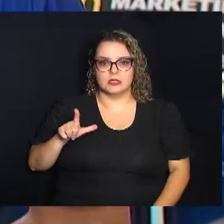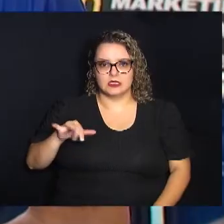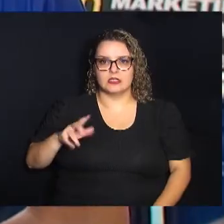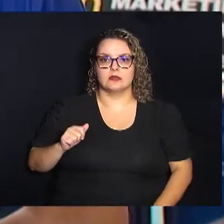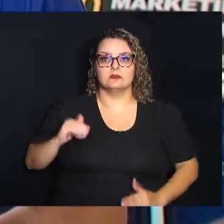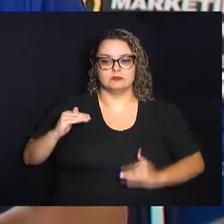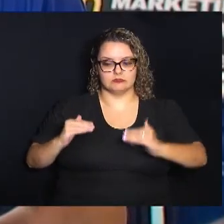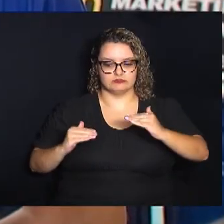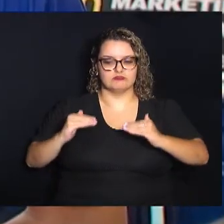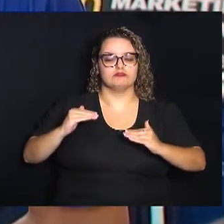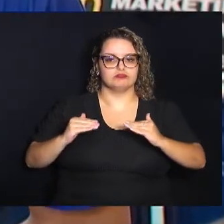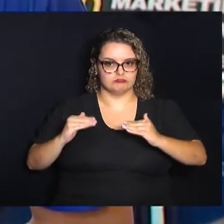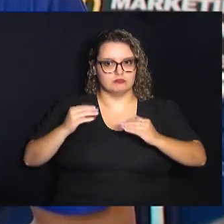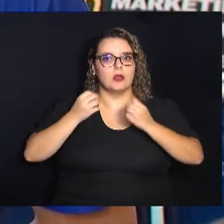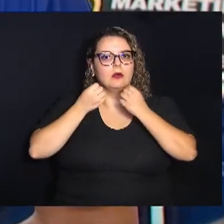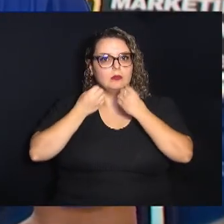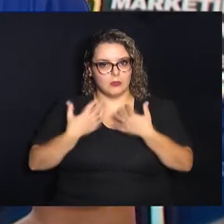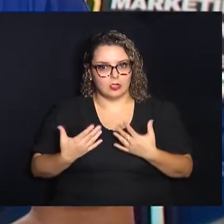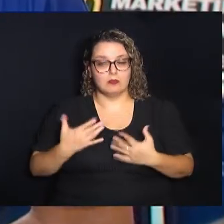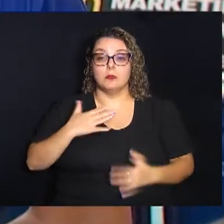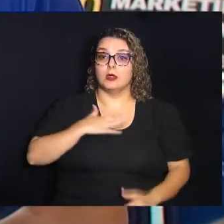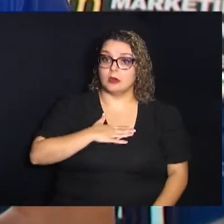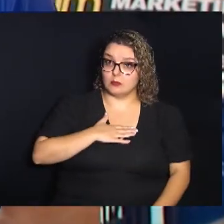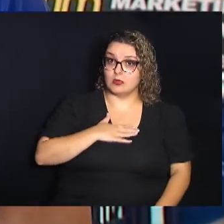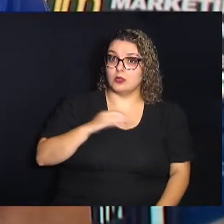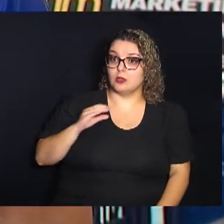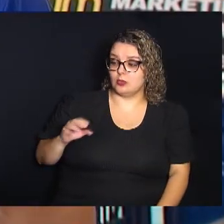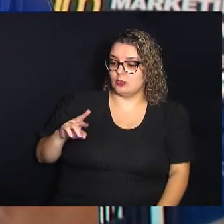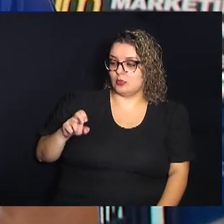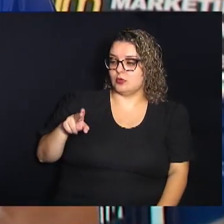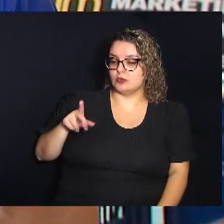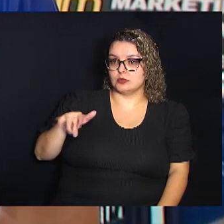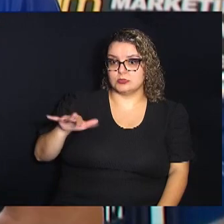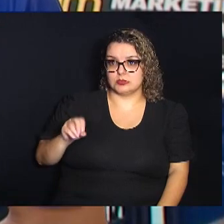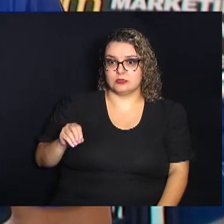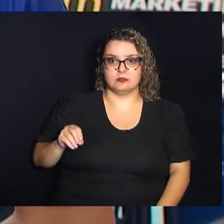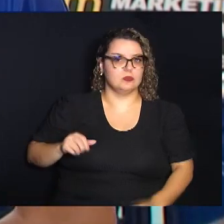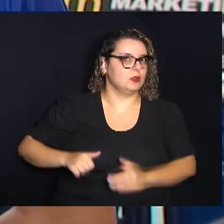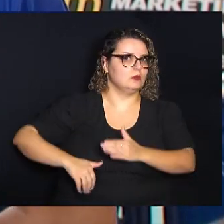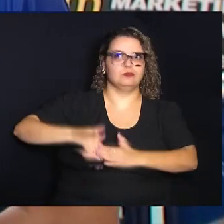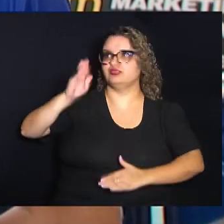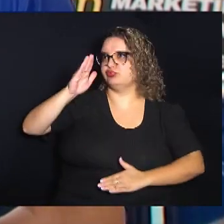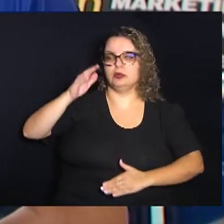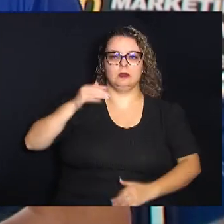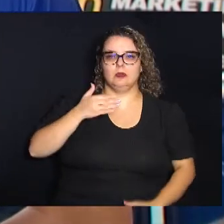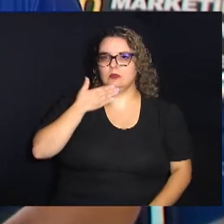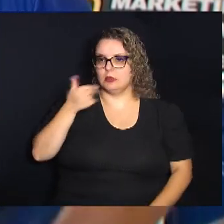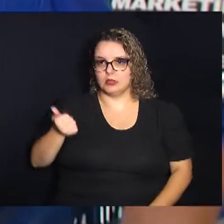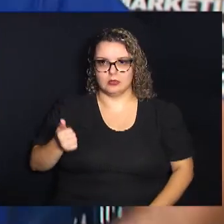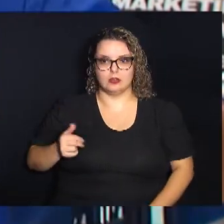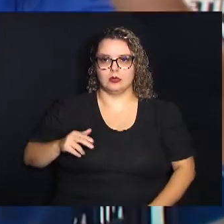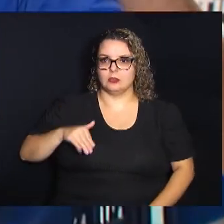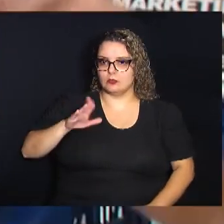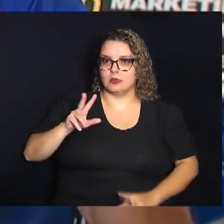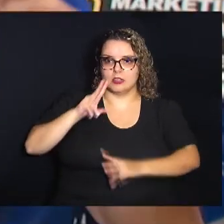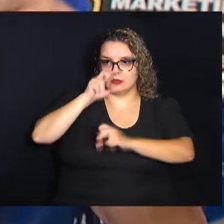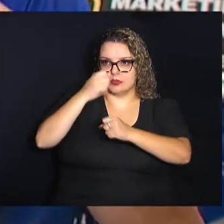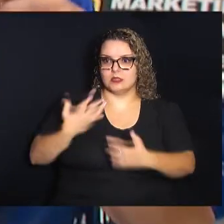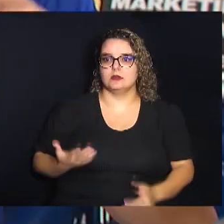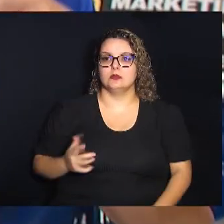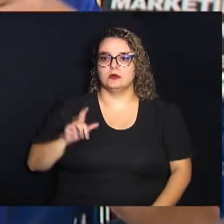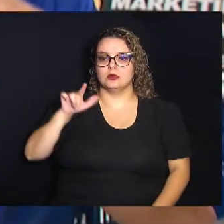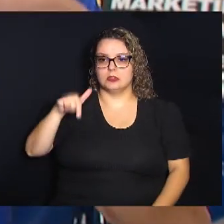equilibrada. Para mim, o Cruzeiro disparado era o melhor time, o mais forte. E depois